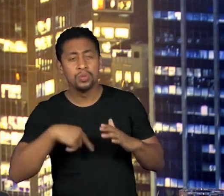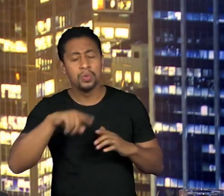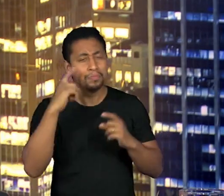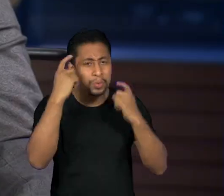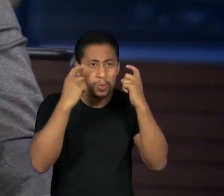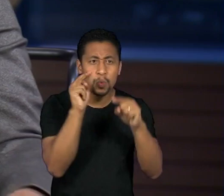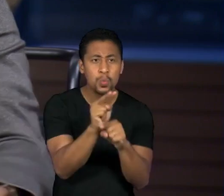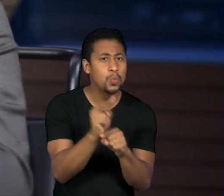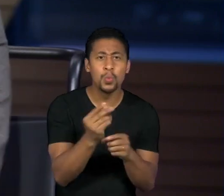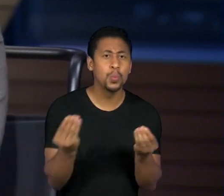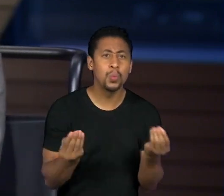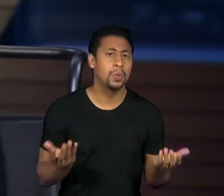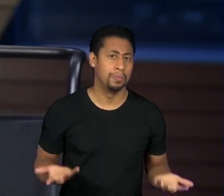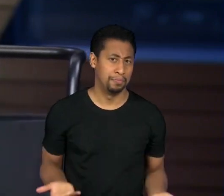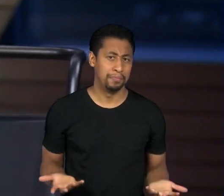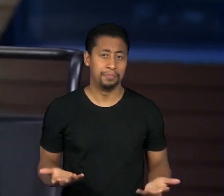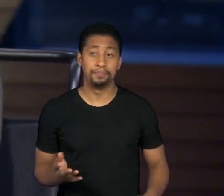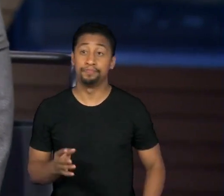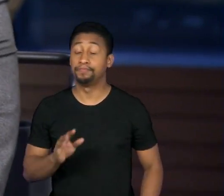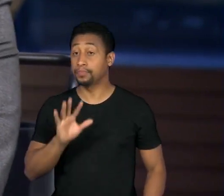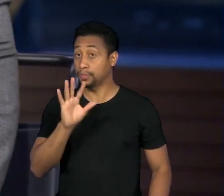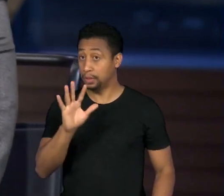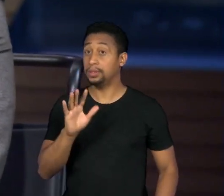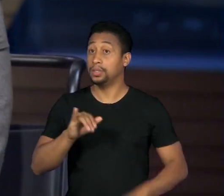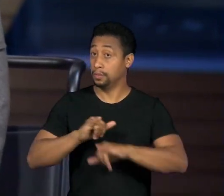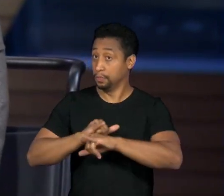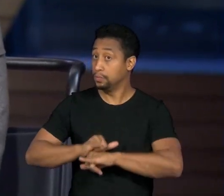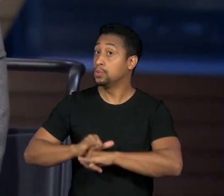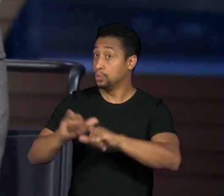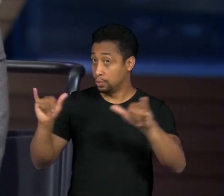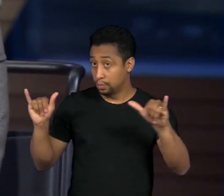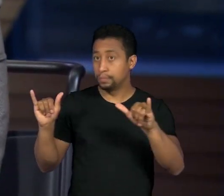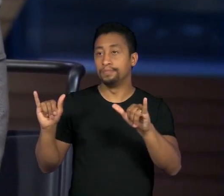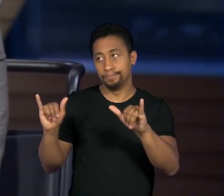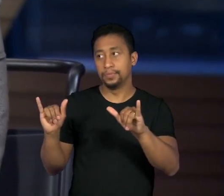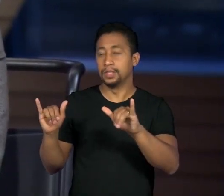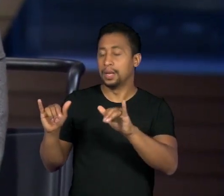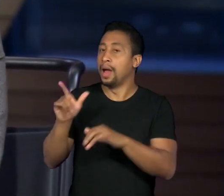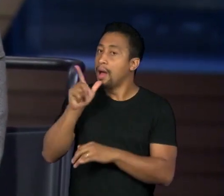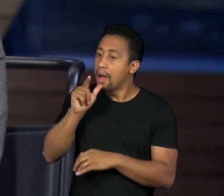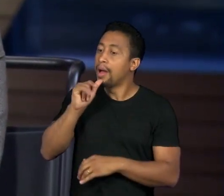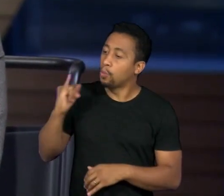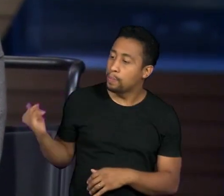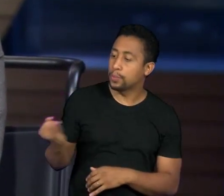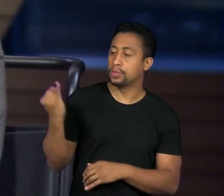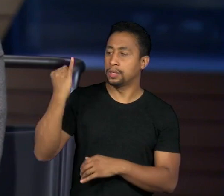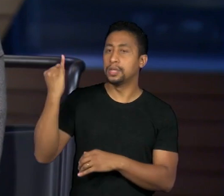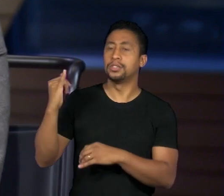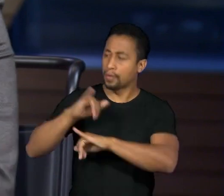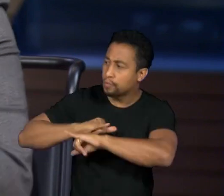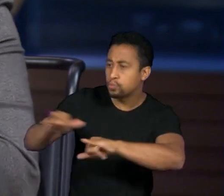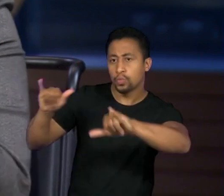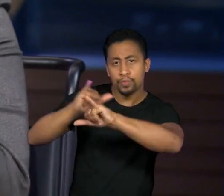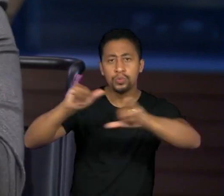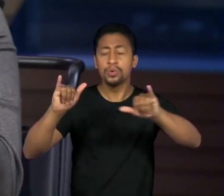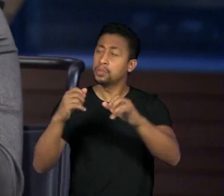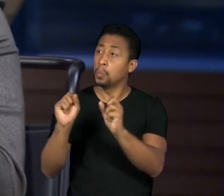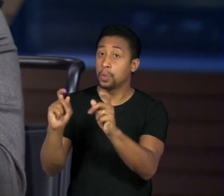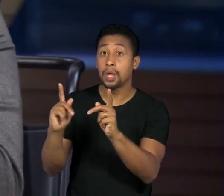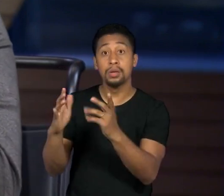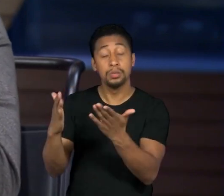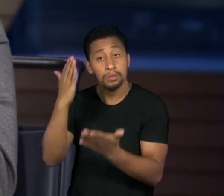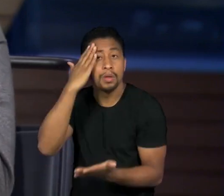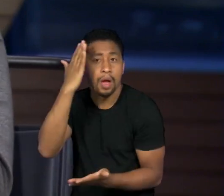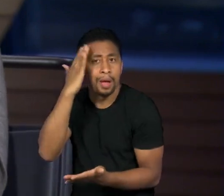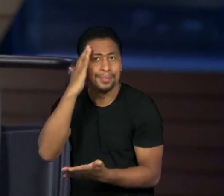recado? Olha, na verdade, quando o recado é bem dado, a gente até dá atenção. Só que depois essa informação acaba se